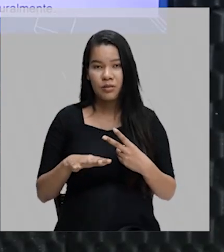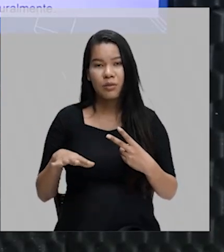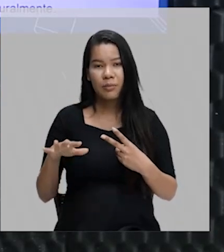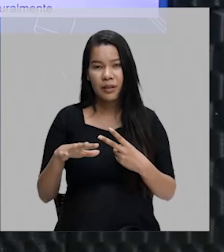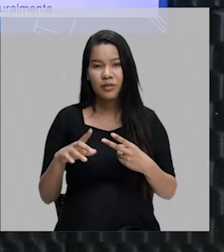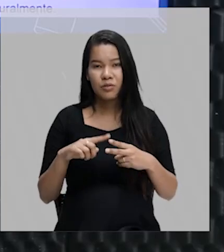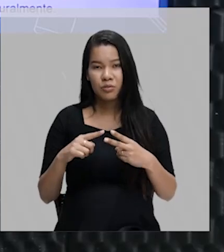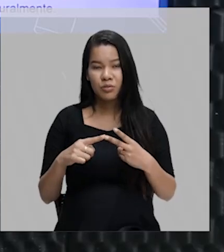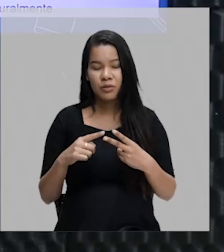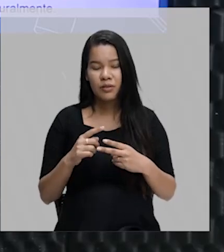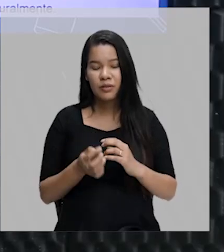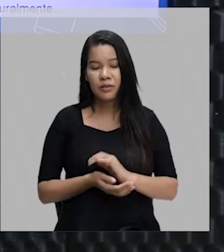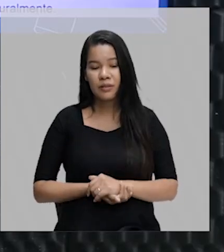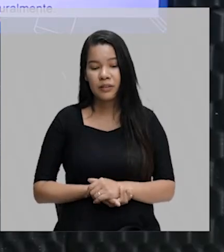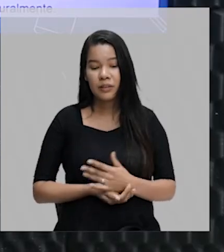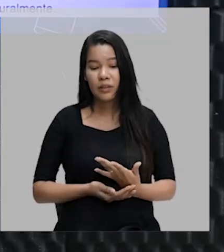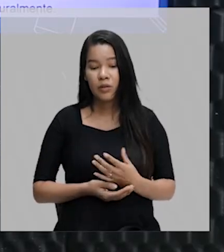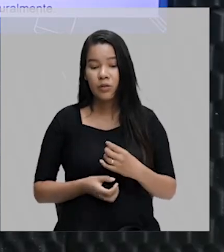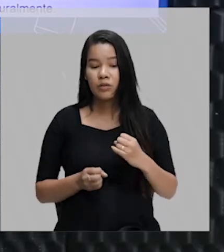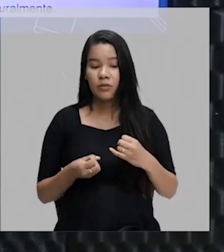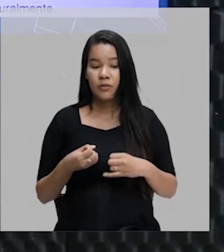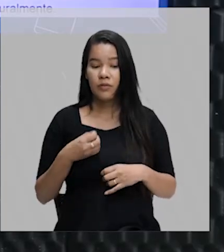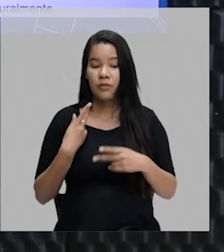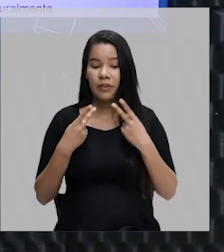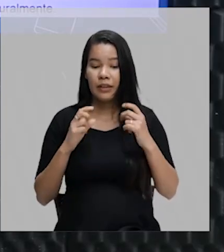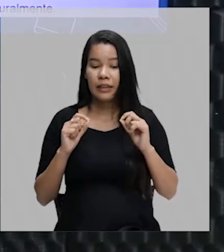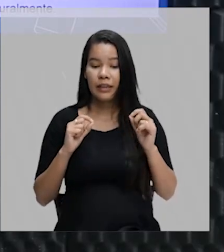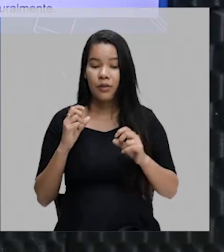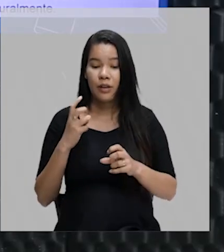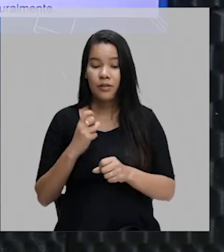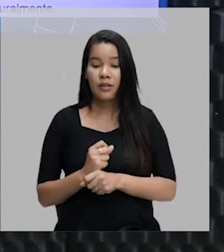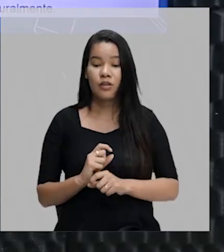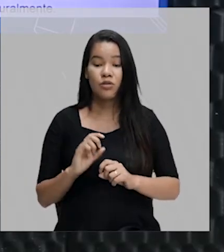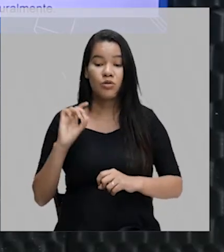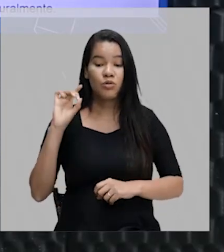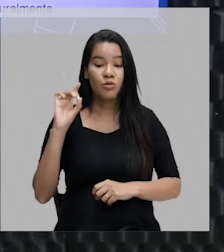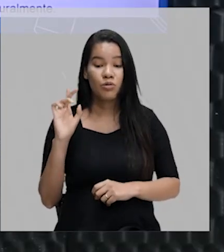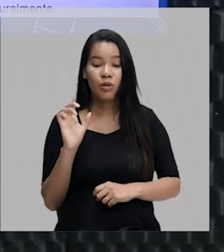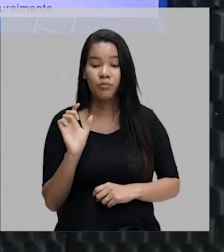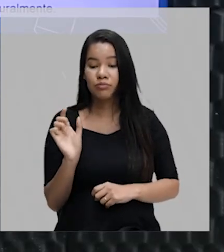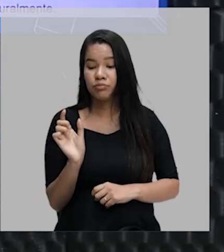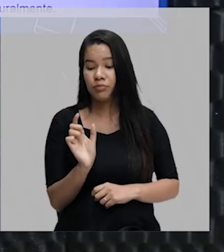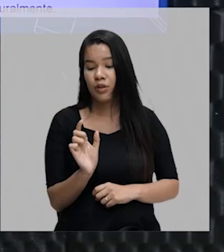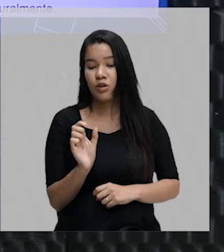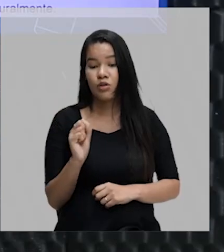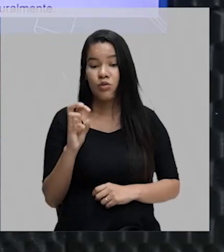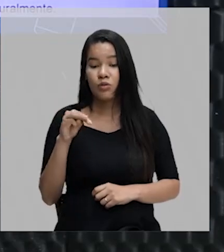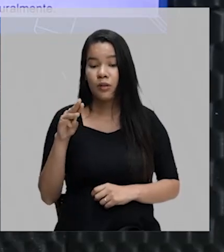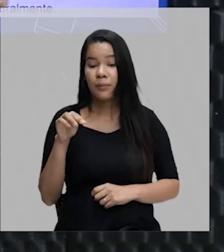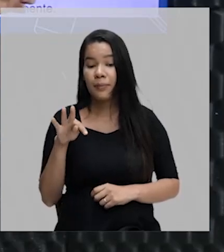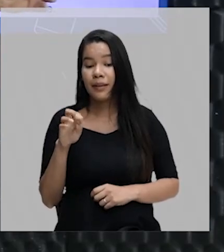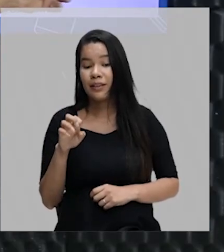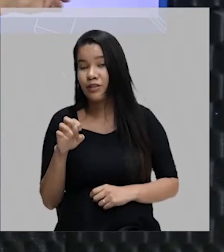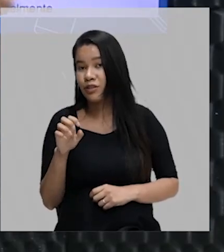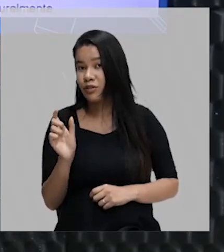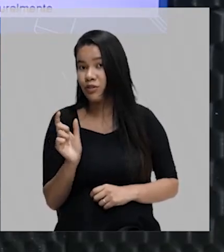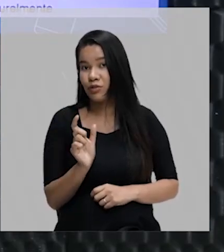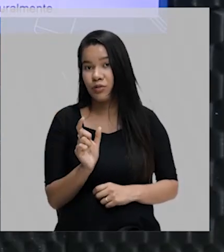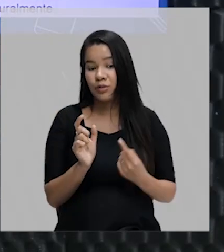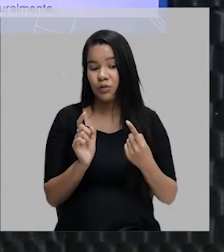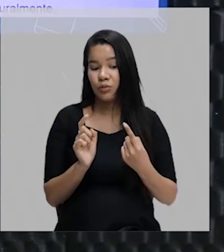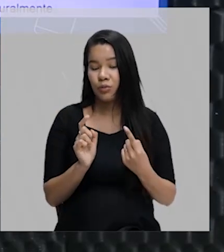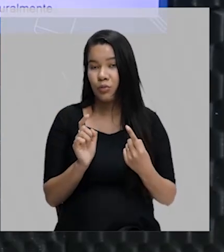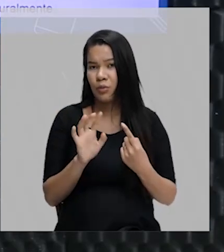Então, quando ele fala aqui que resulta somente da oferta da boa alimentação, ele está falando que depende somente